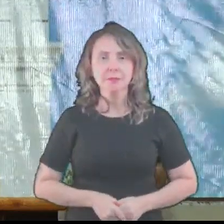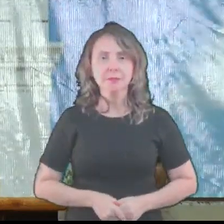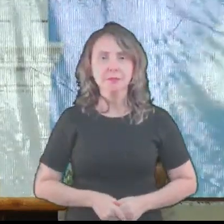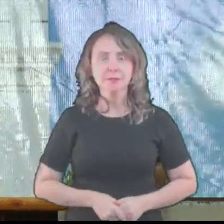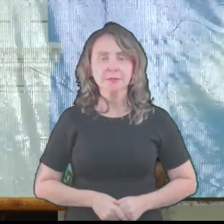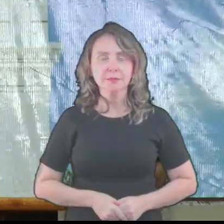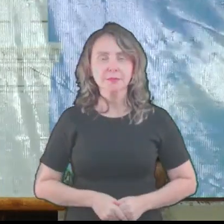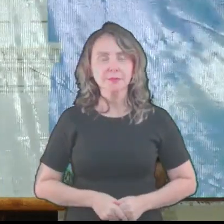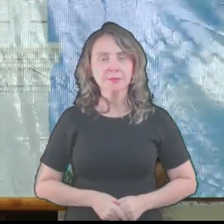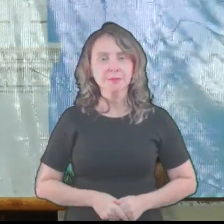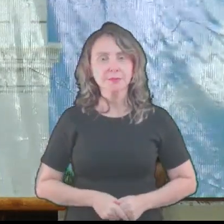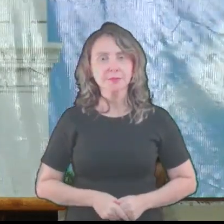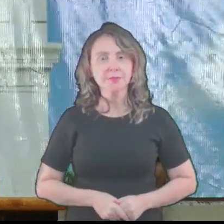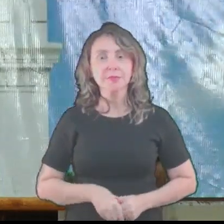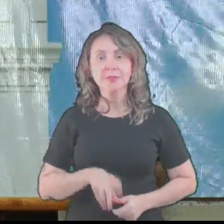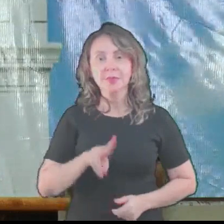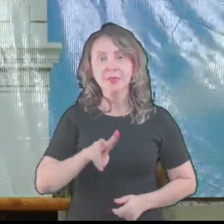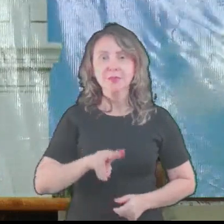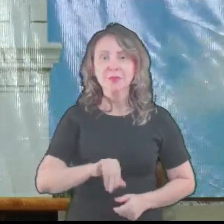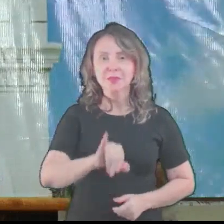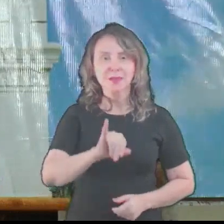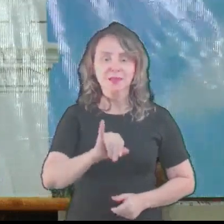Ele vai ser maravilhoso.